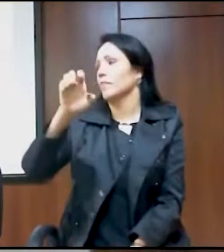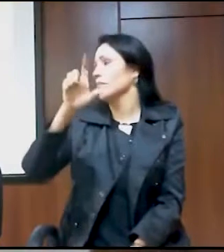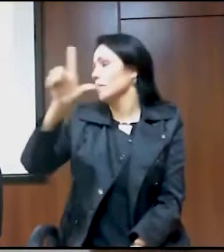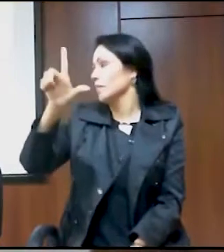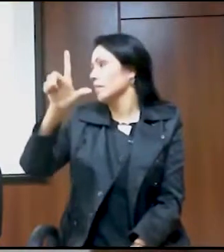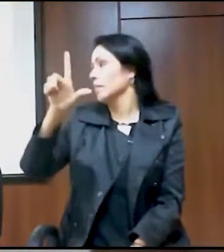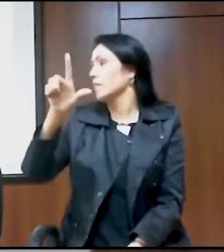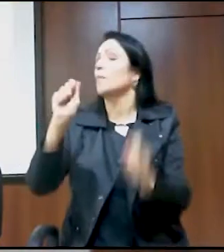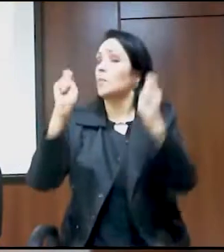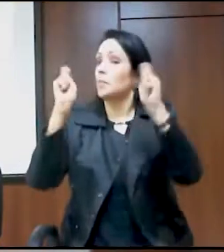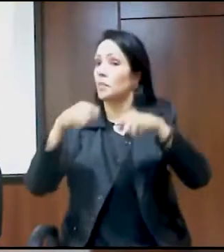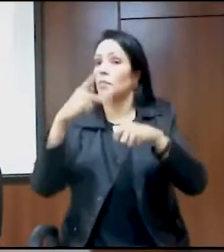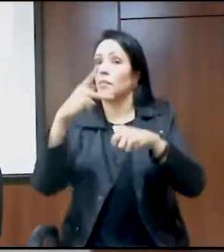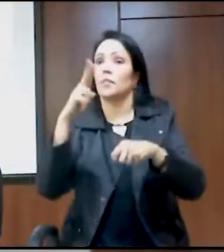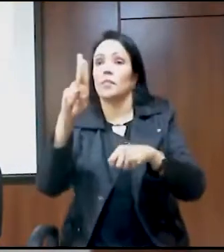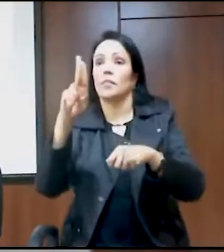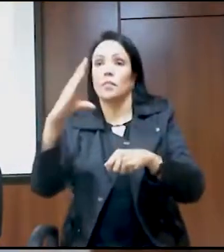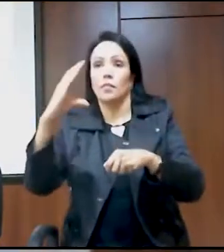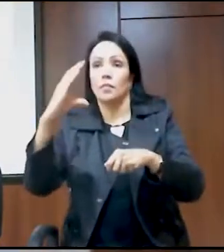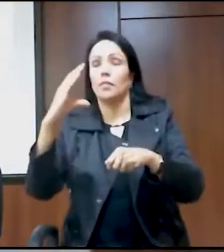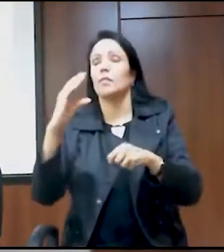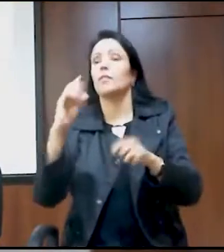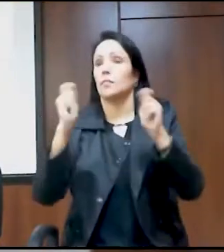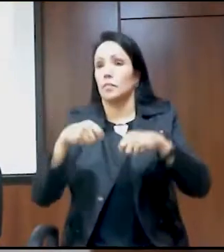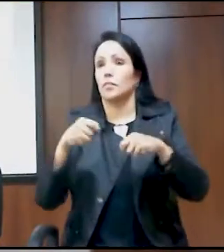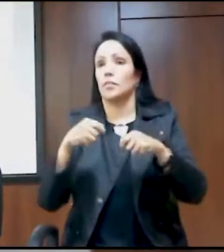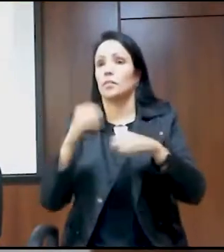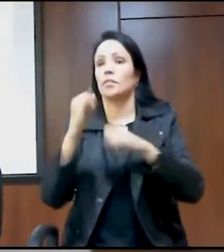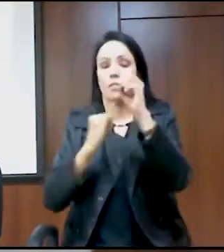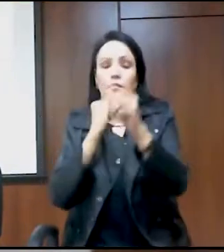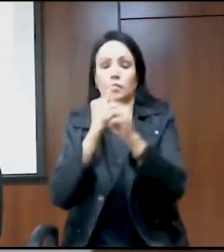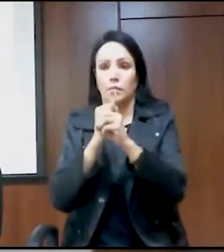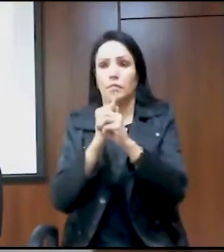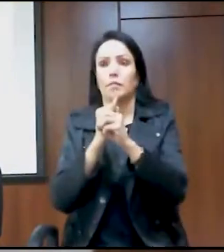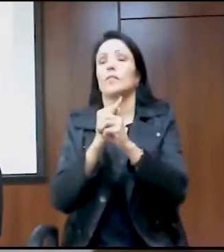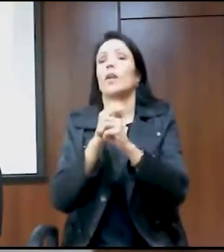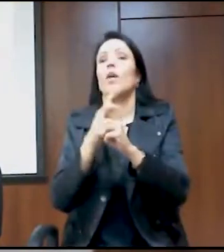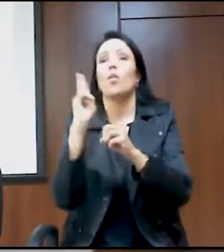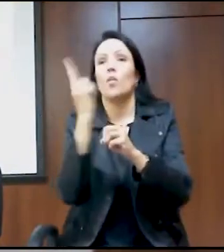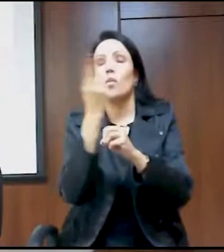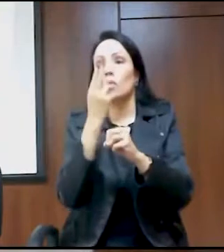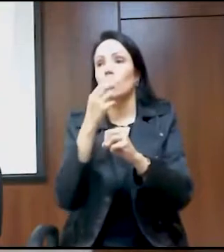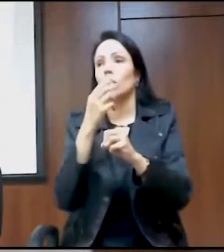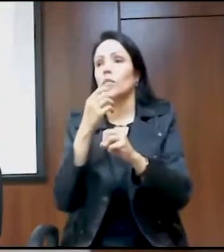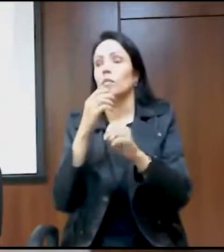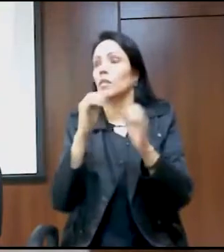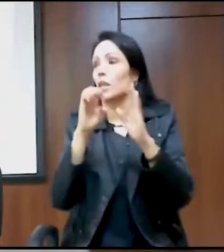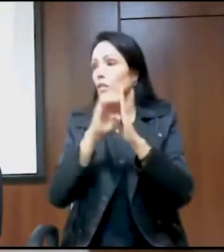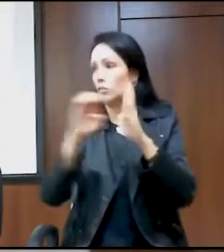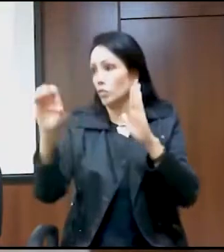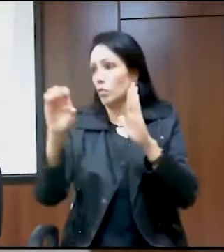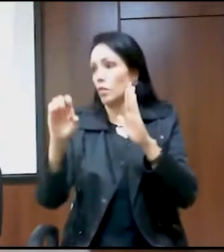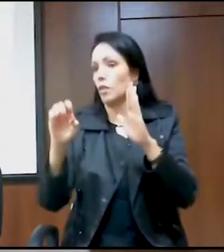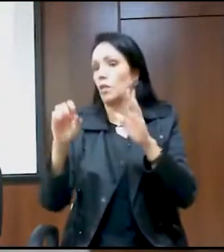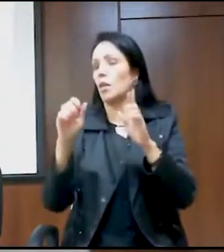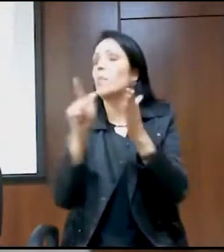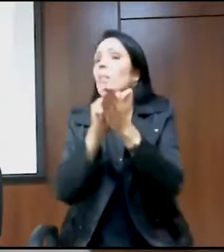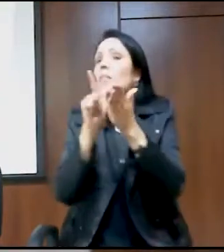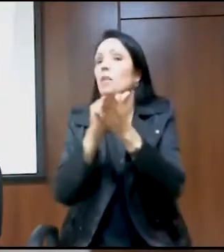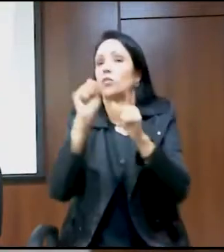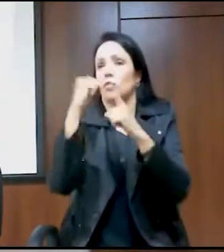pela PUC ou então através da editora Papel Social, no site deles, ele está à